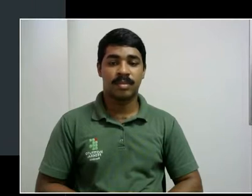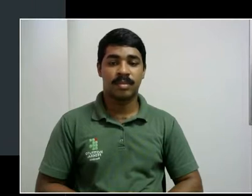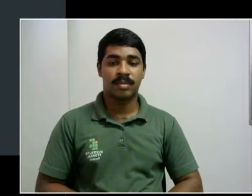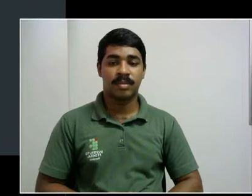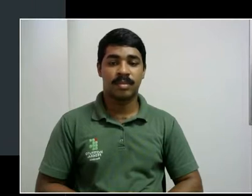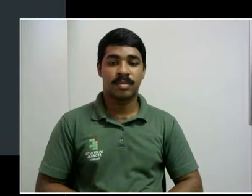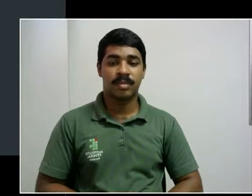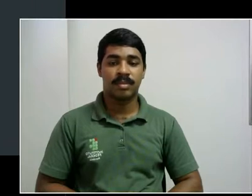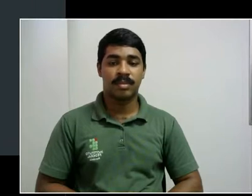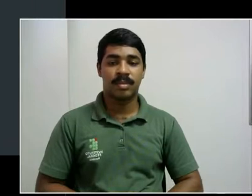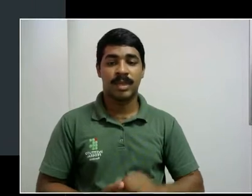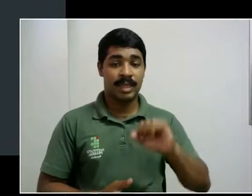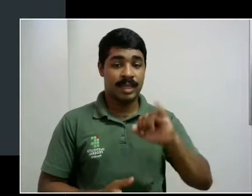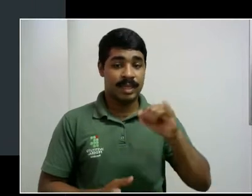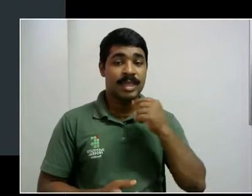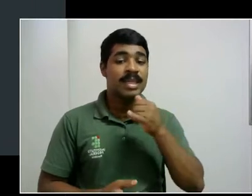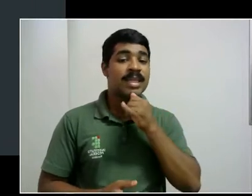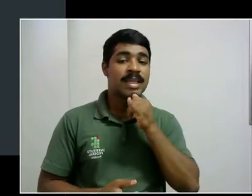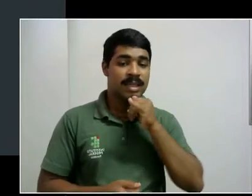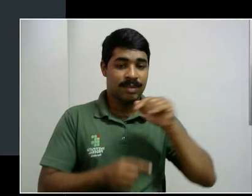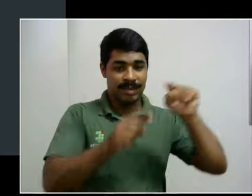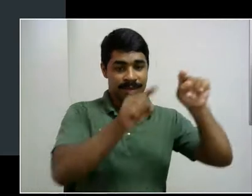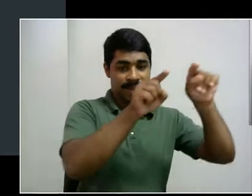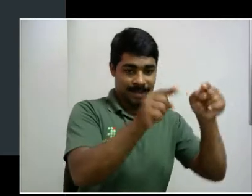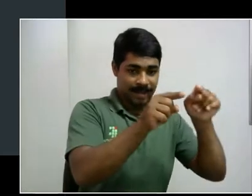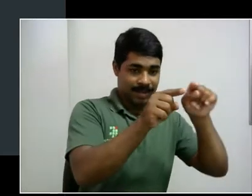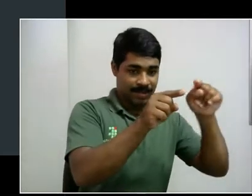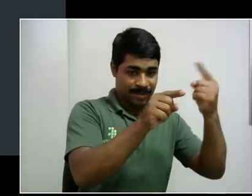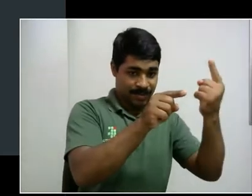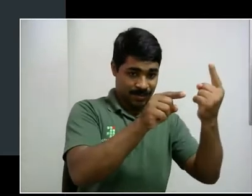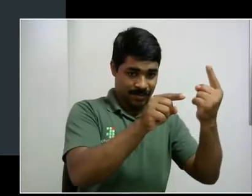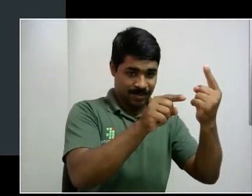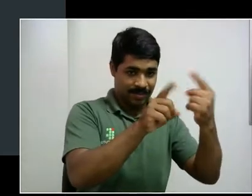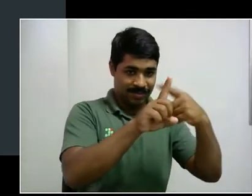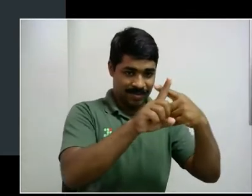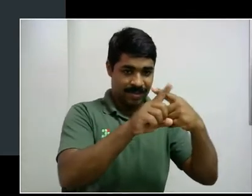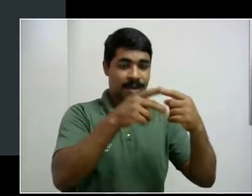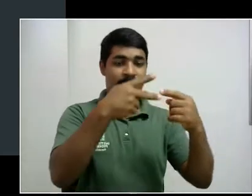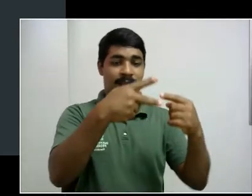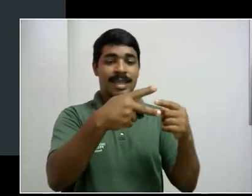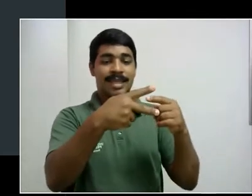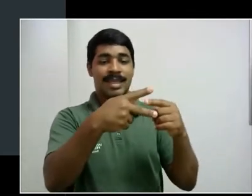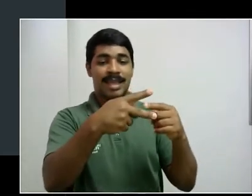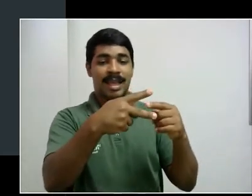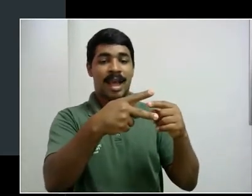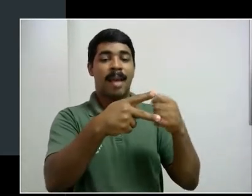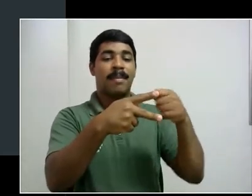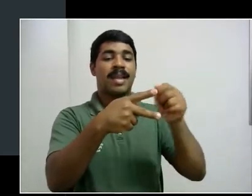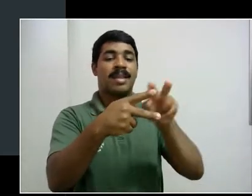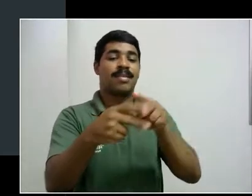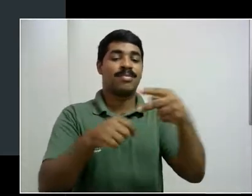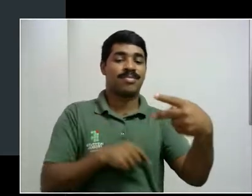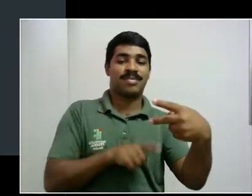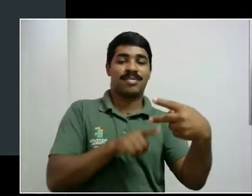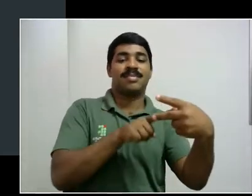Aqui está menor, ele passa a ser maior, tá? Então tem que ser maior que 6. Então vai ficar